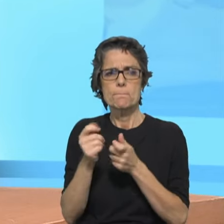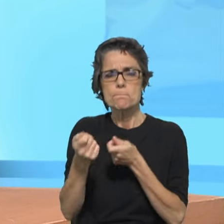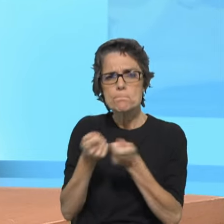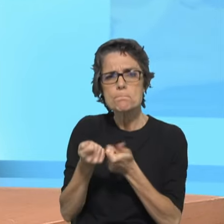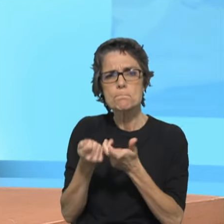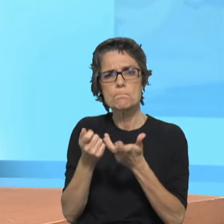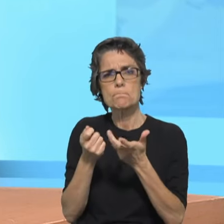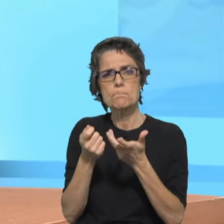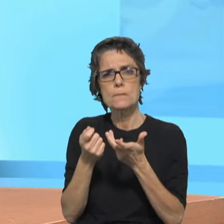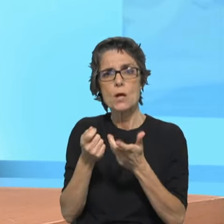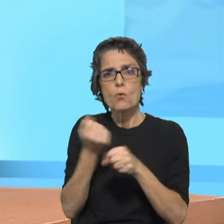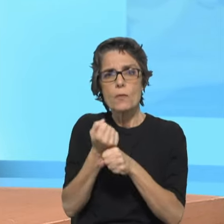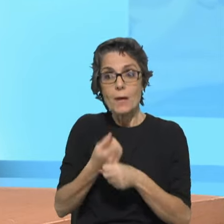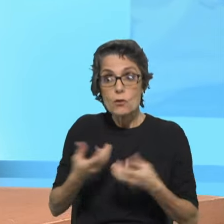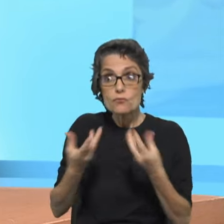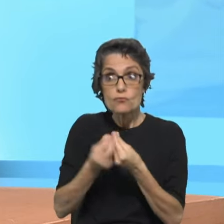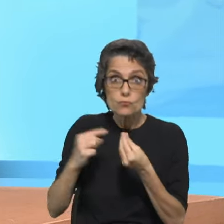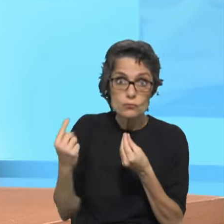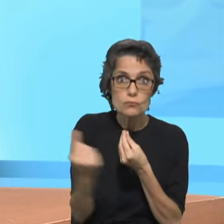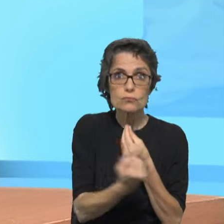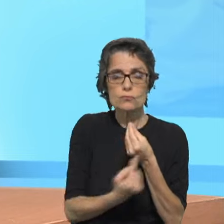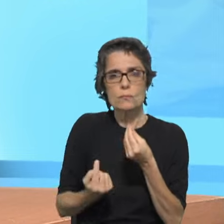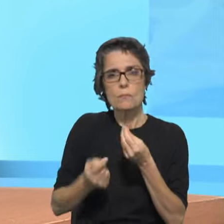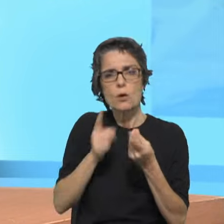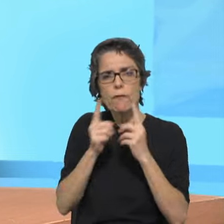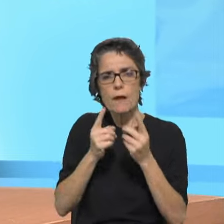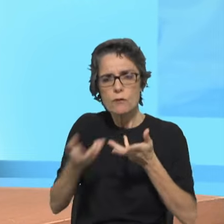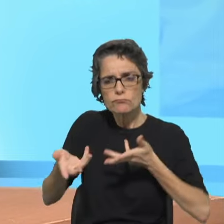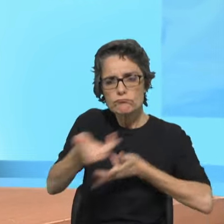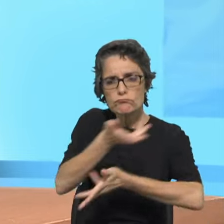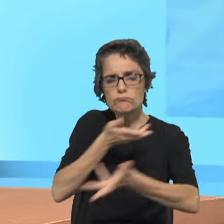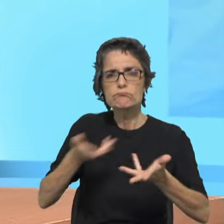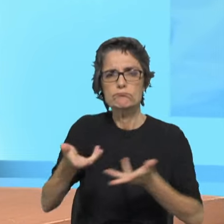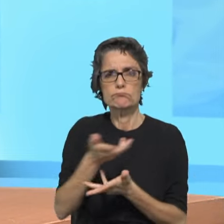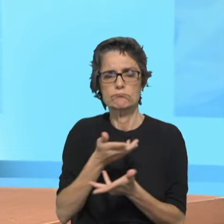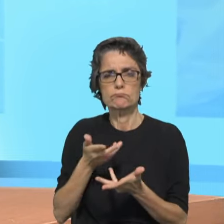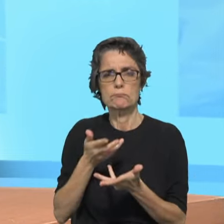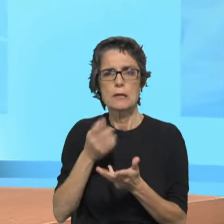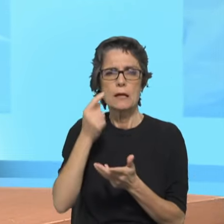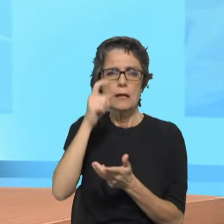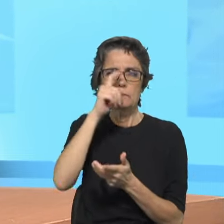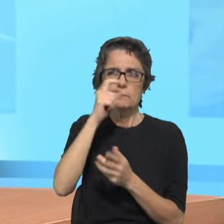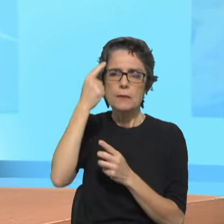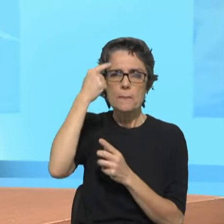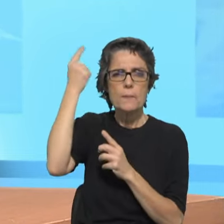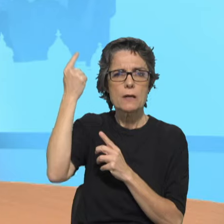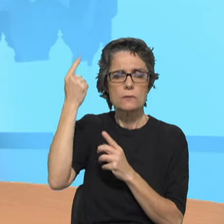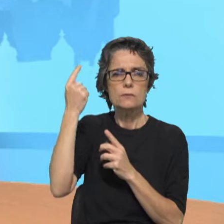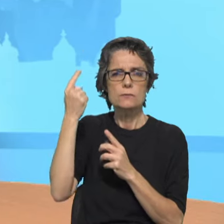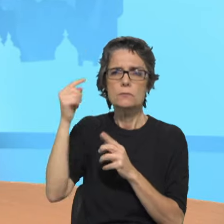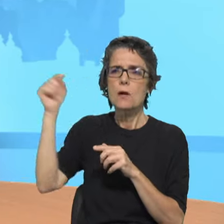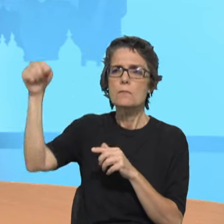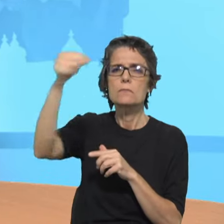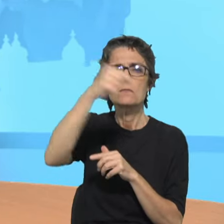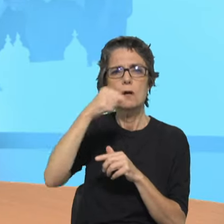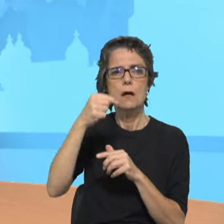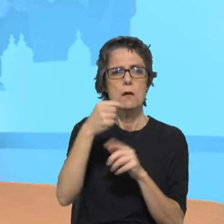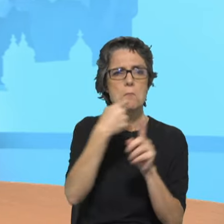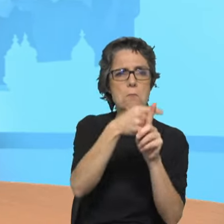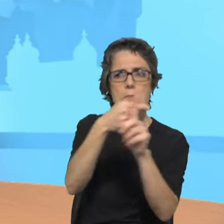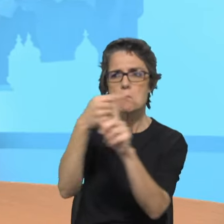em conjunto, dialogarmos e pensarmos também com o exemplo daquilo que está a ser feito de bom e que tem